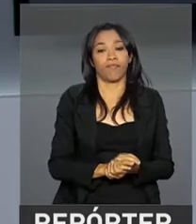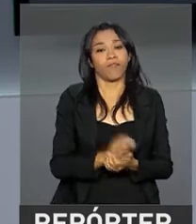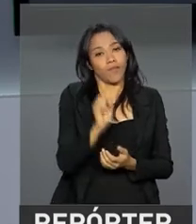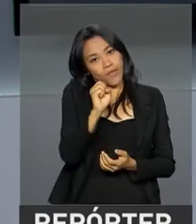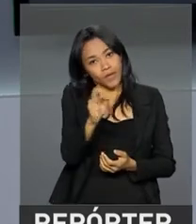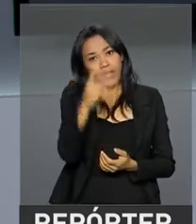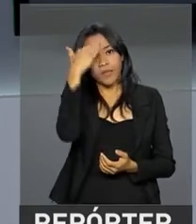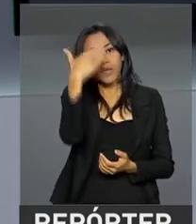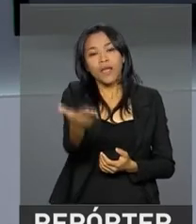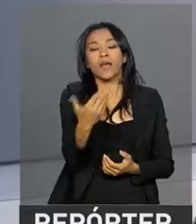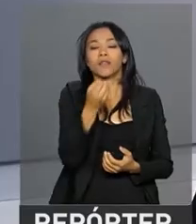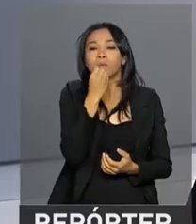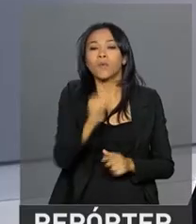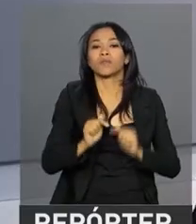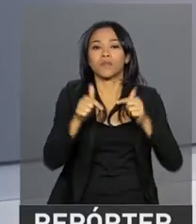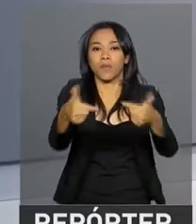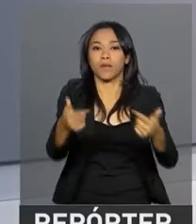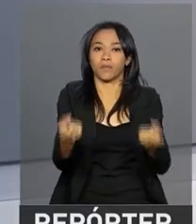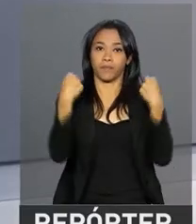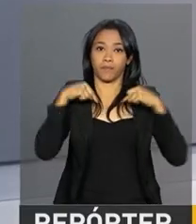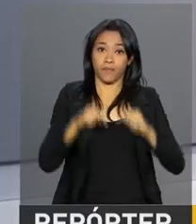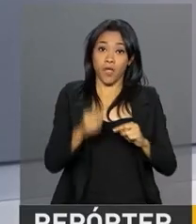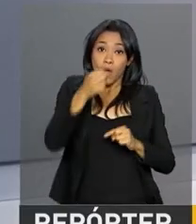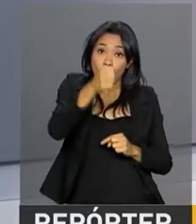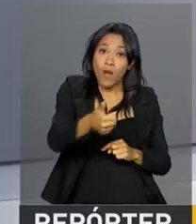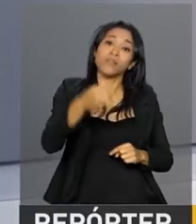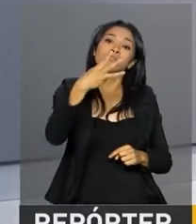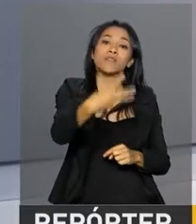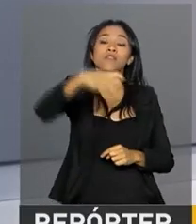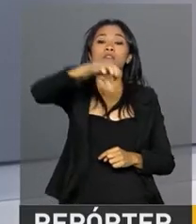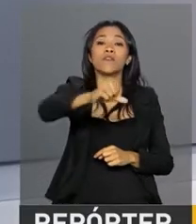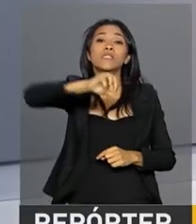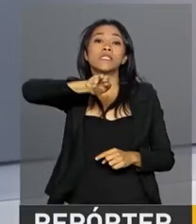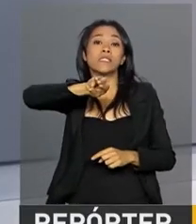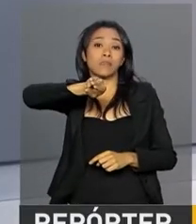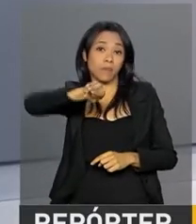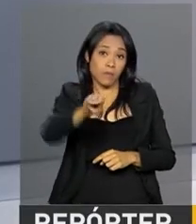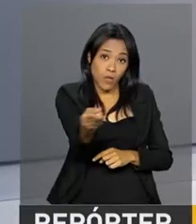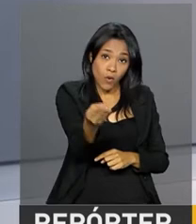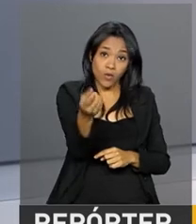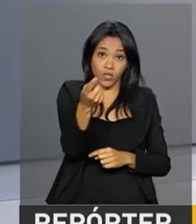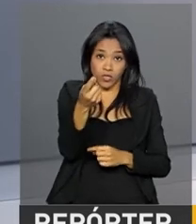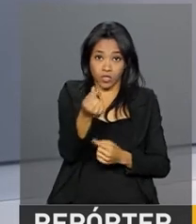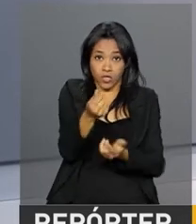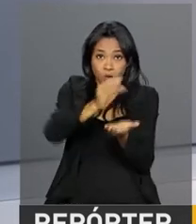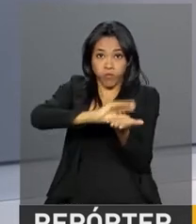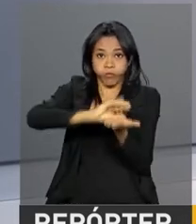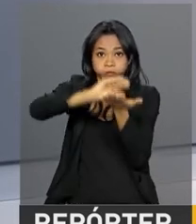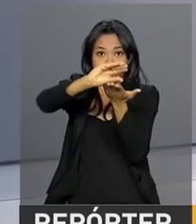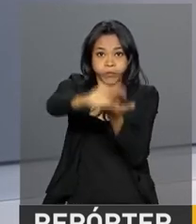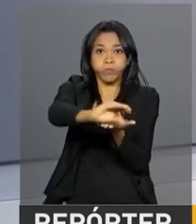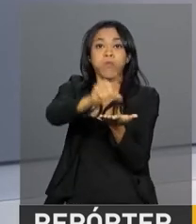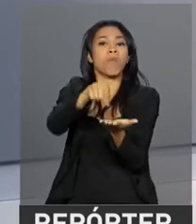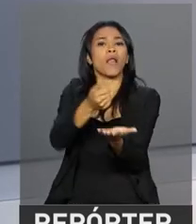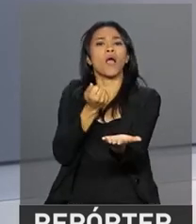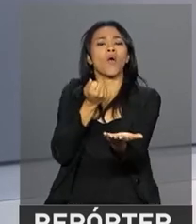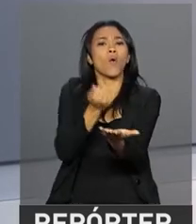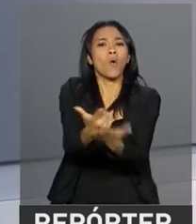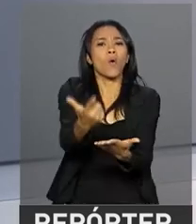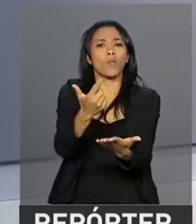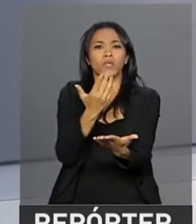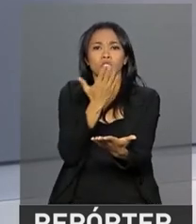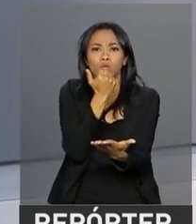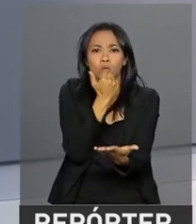pereira bom trabalho para você aí quase 395 milhões de reais foram repassados para compra de merenda das escolas